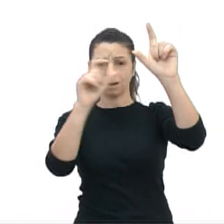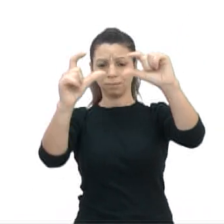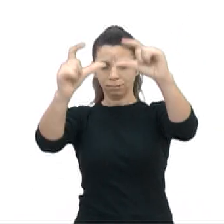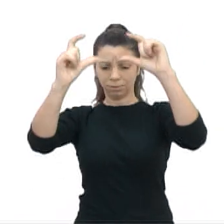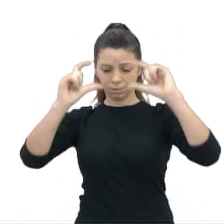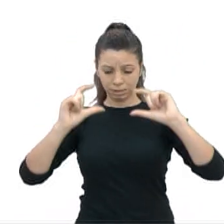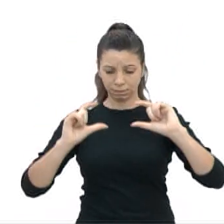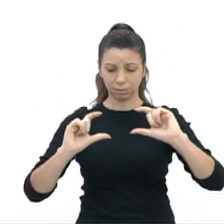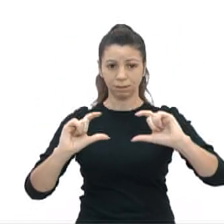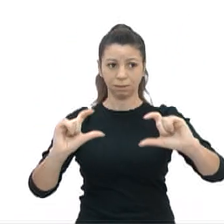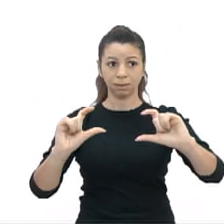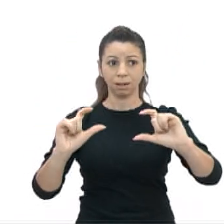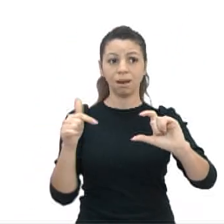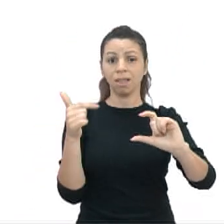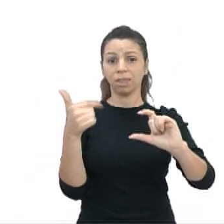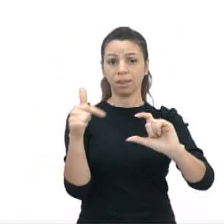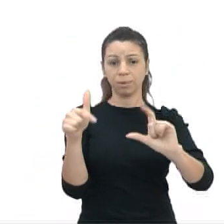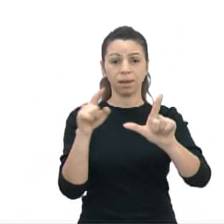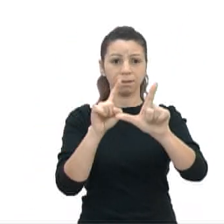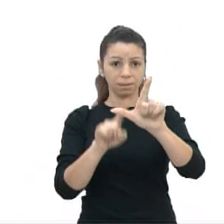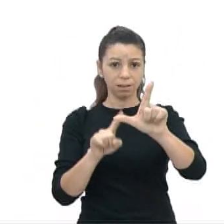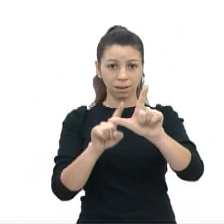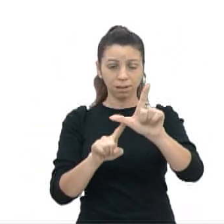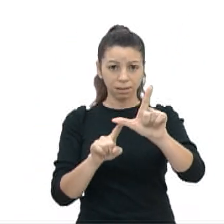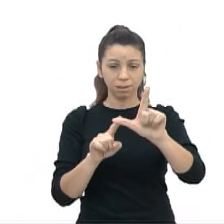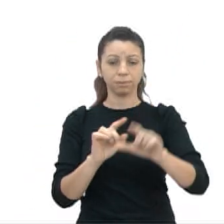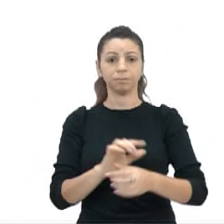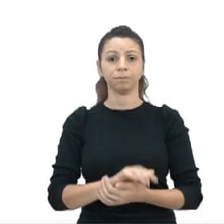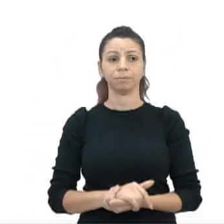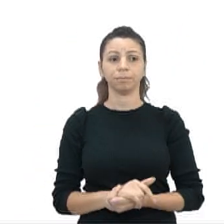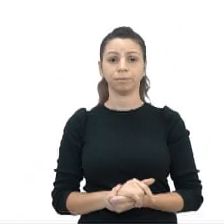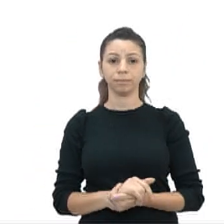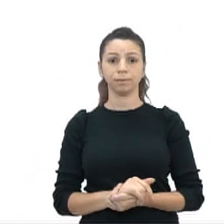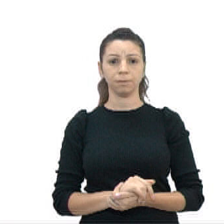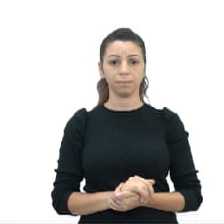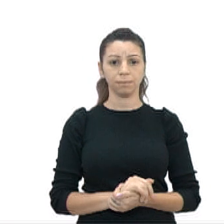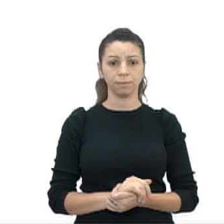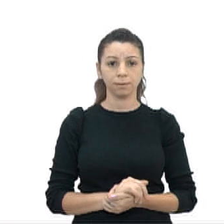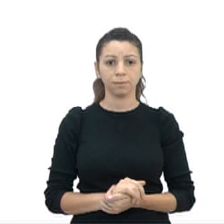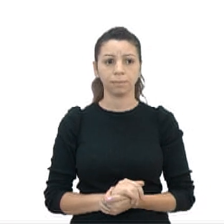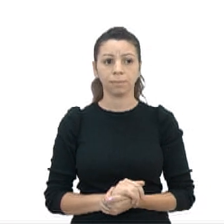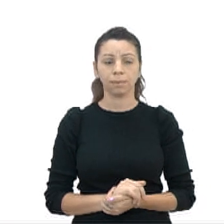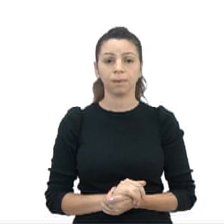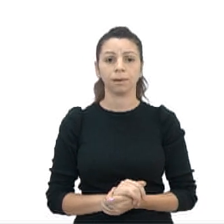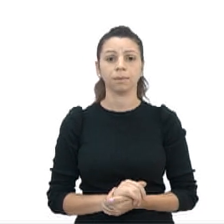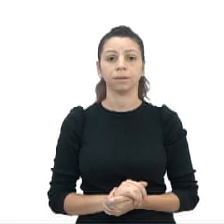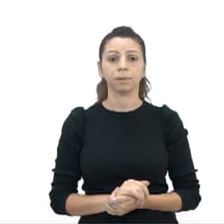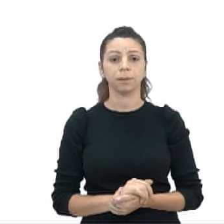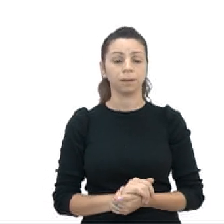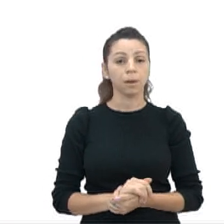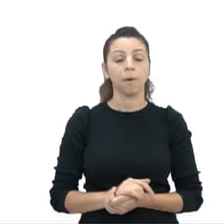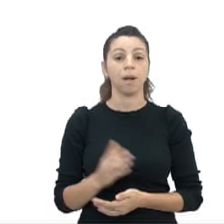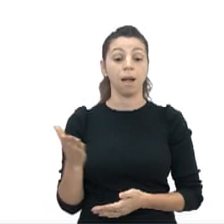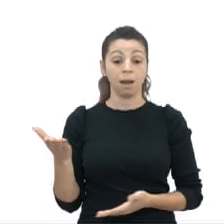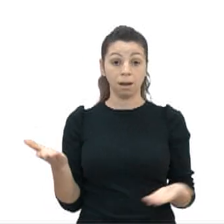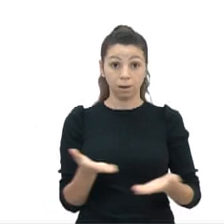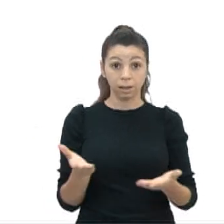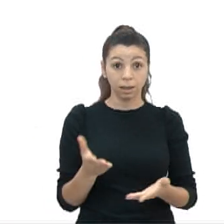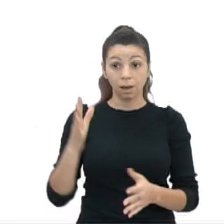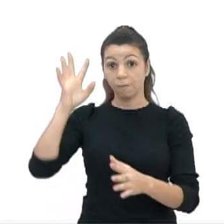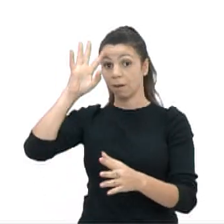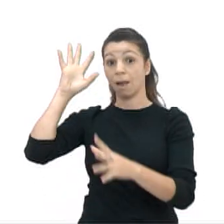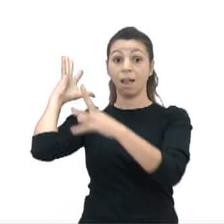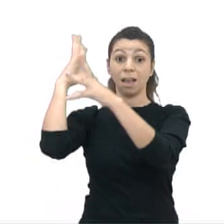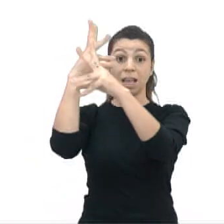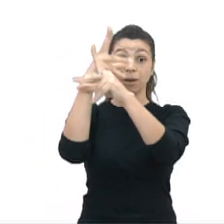quadrado mais 18 divididos por 3 menos 43. Então, nós aqui estamos dando uma recordada do que seria